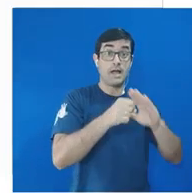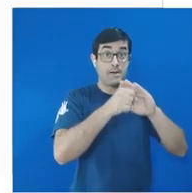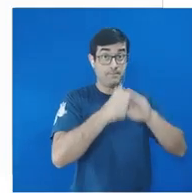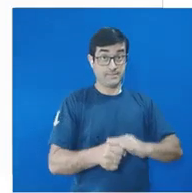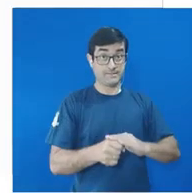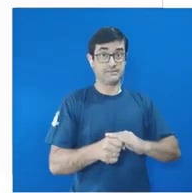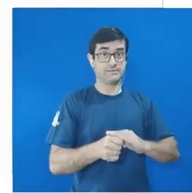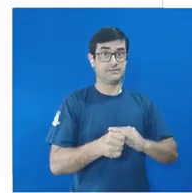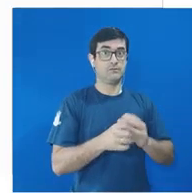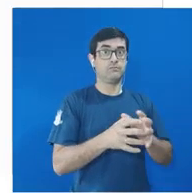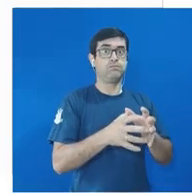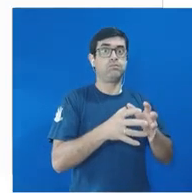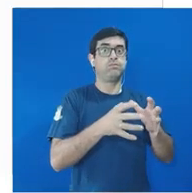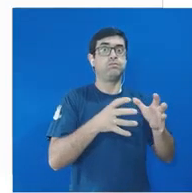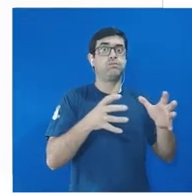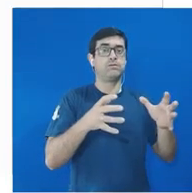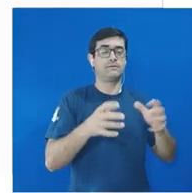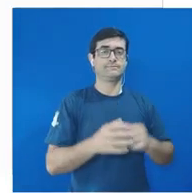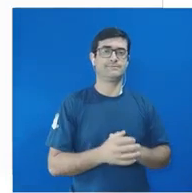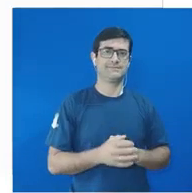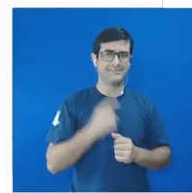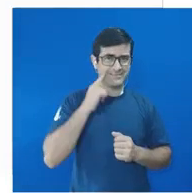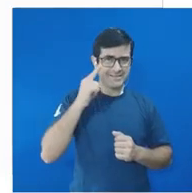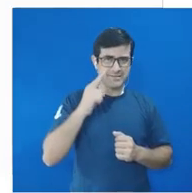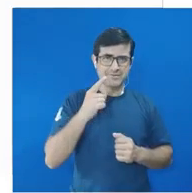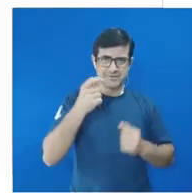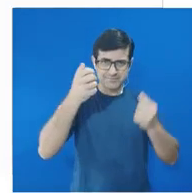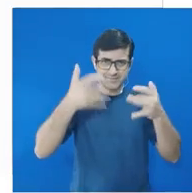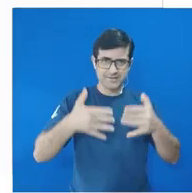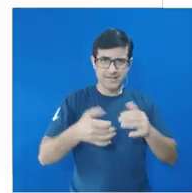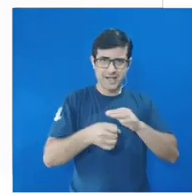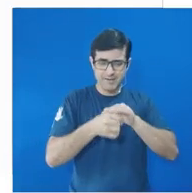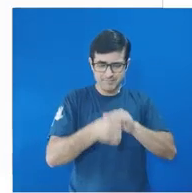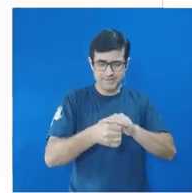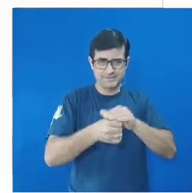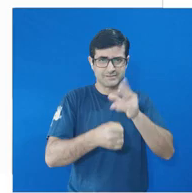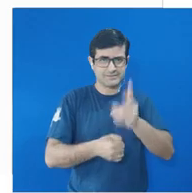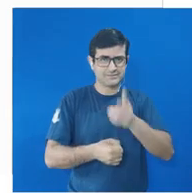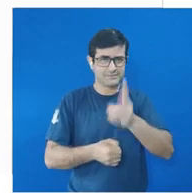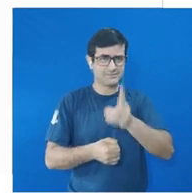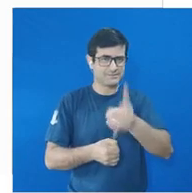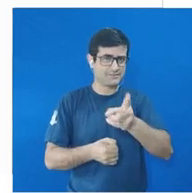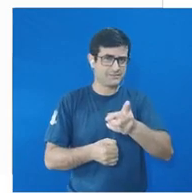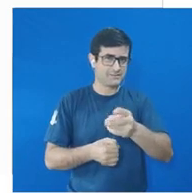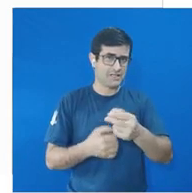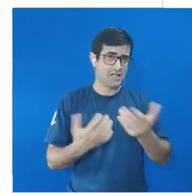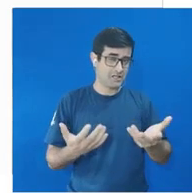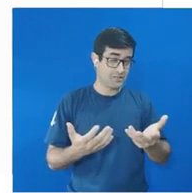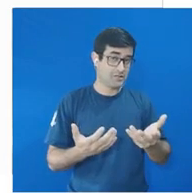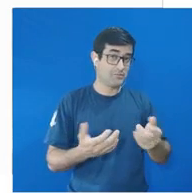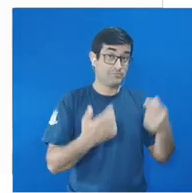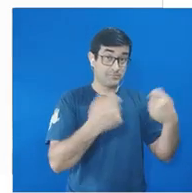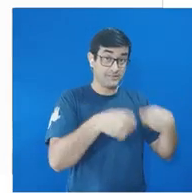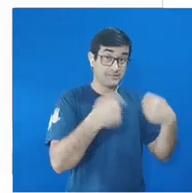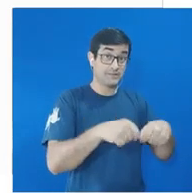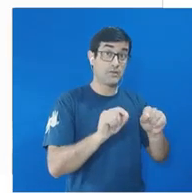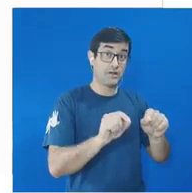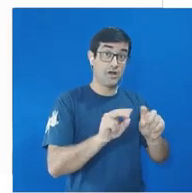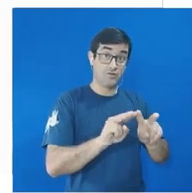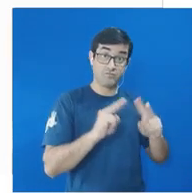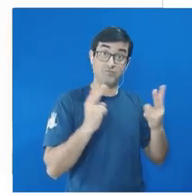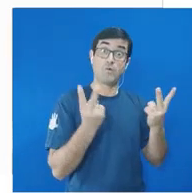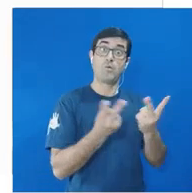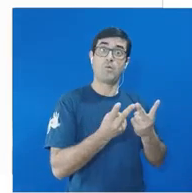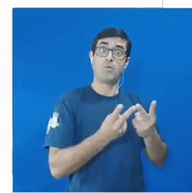que a pressão é constante, para que a pressão não aumente, o que eu tenho que fazer com o volume? Aumentar. Porque aí eu